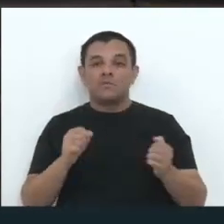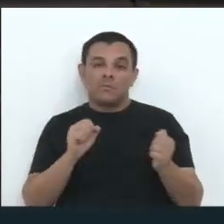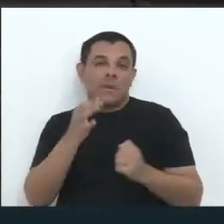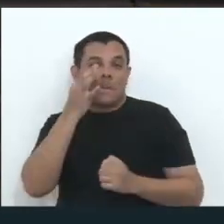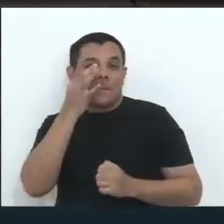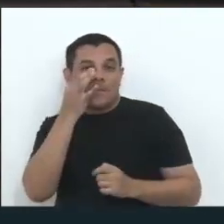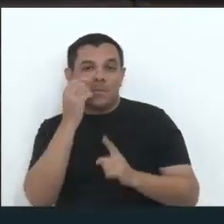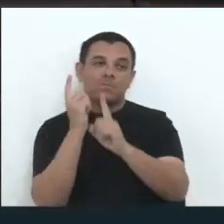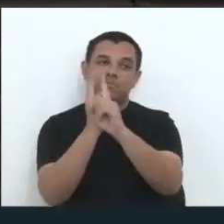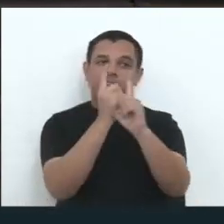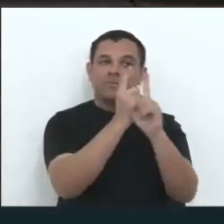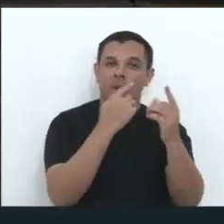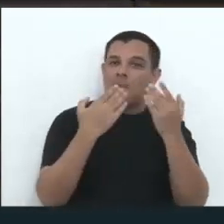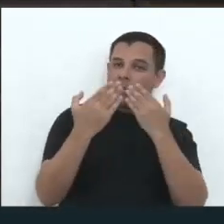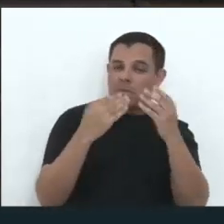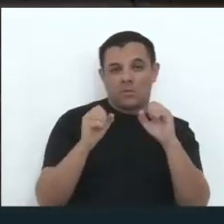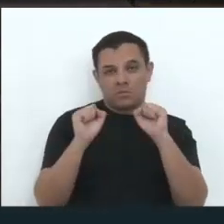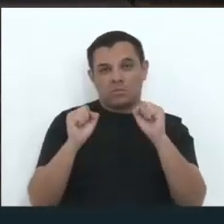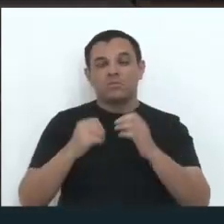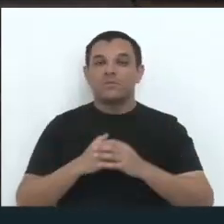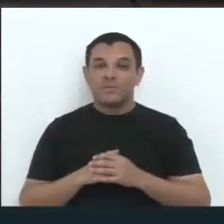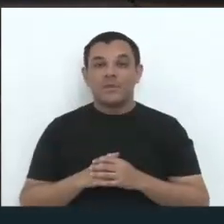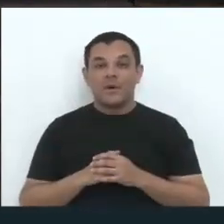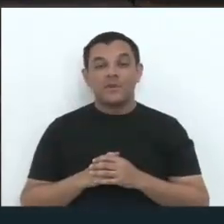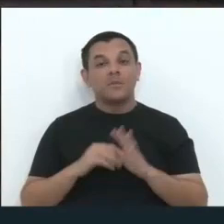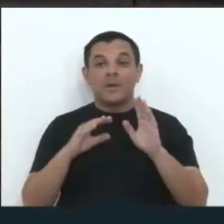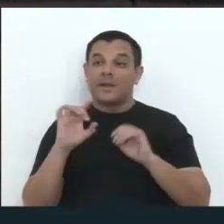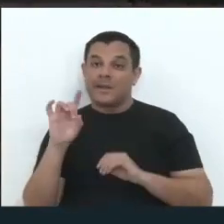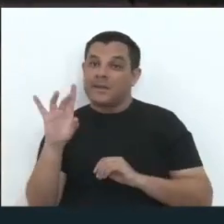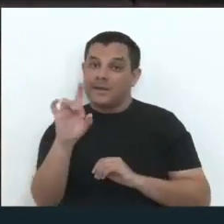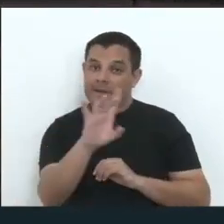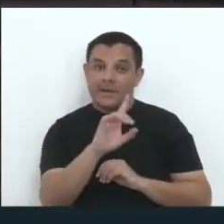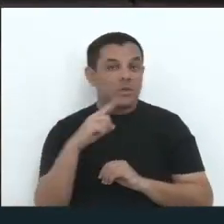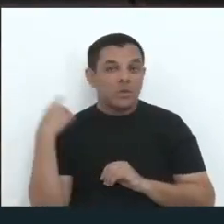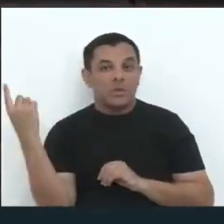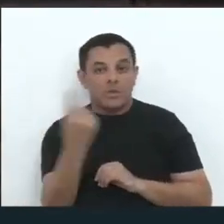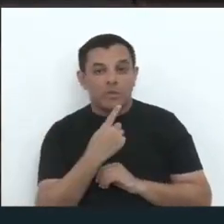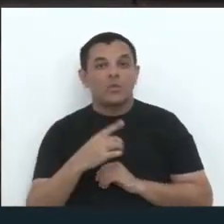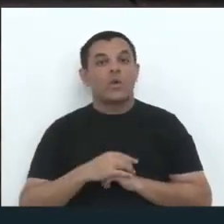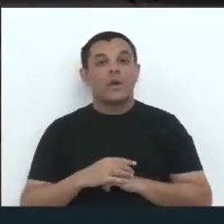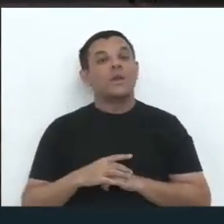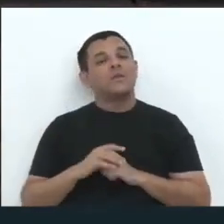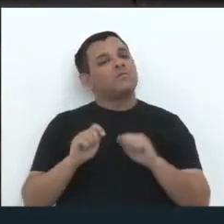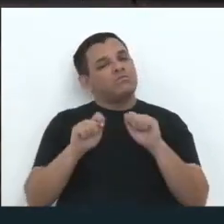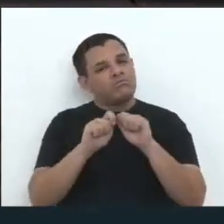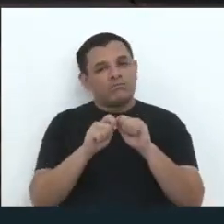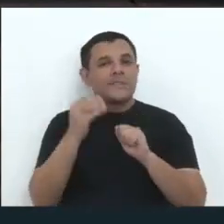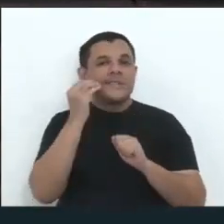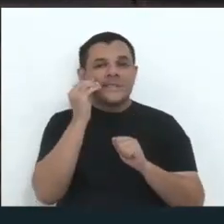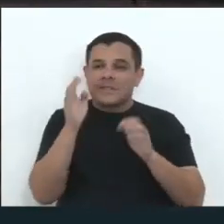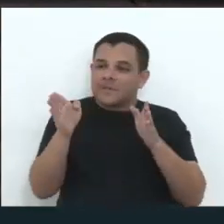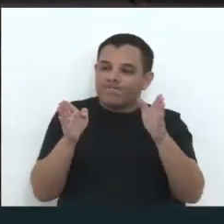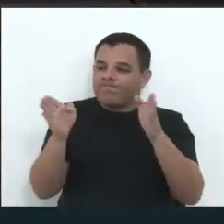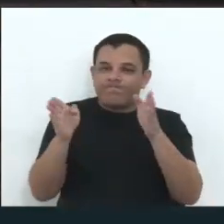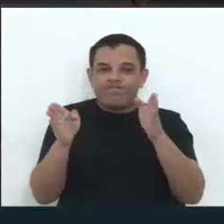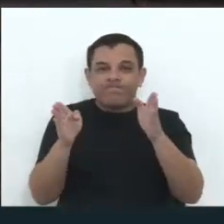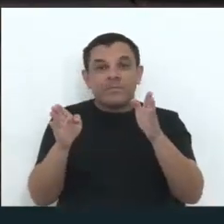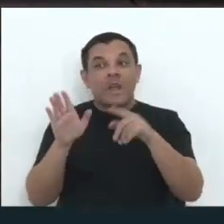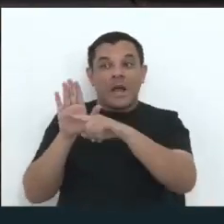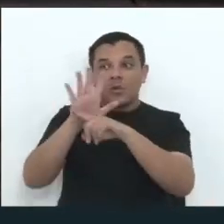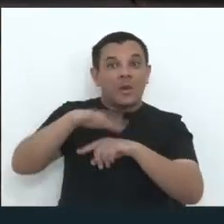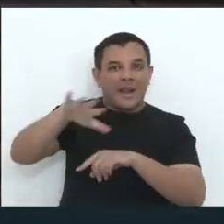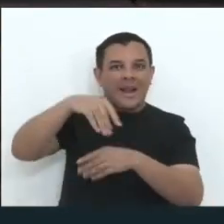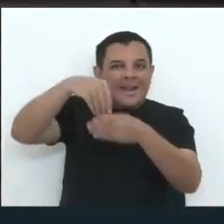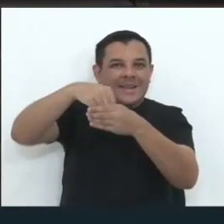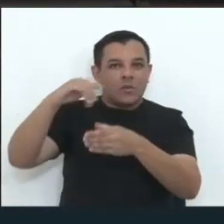pessoalmente, né? Mas cabe a nós fazermos uma interlocução no aeroporto,